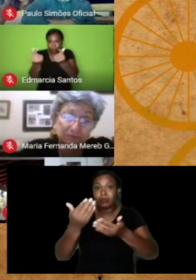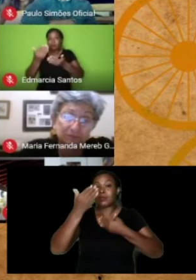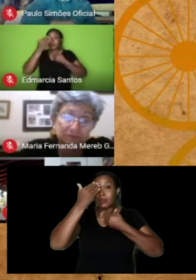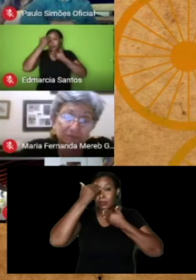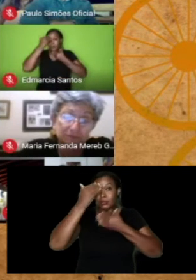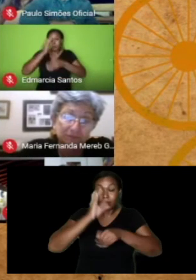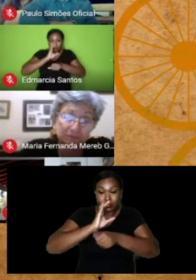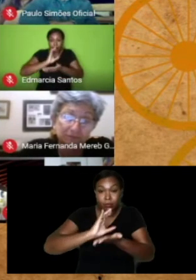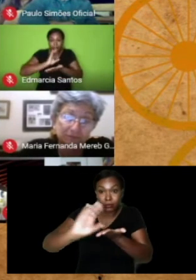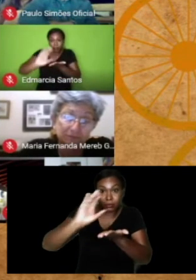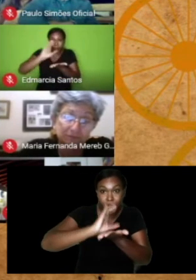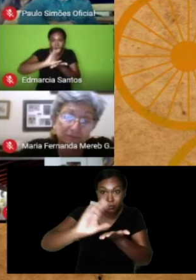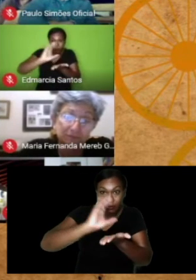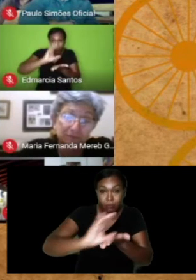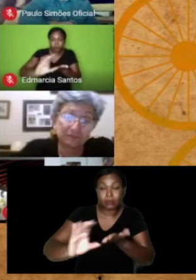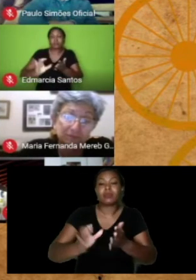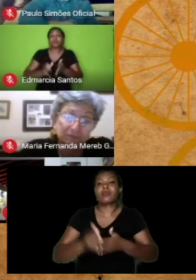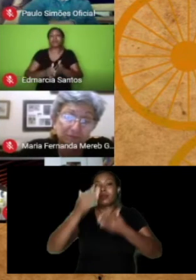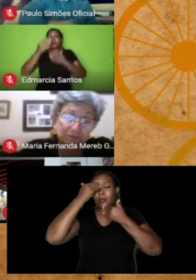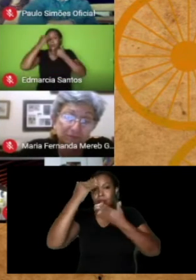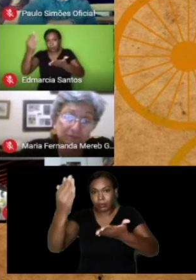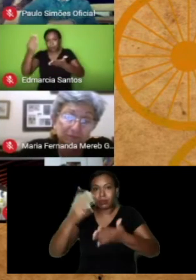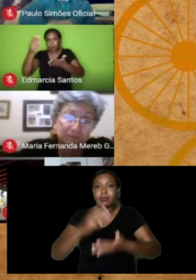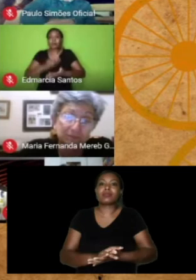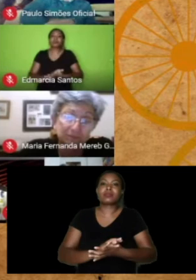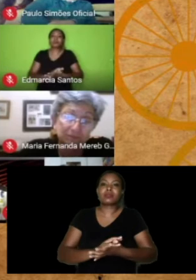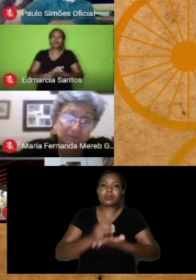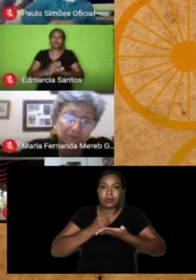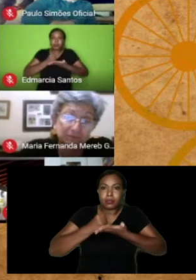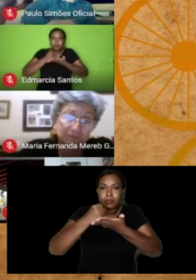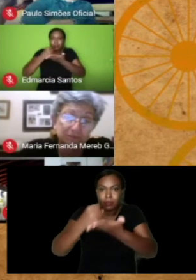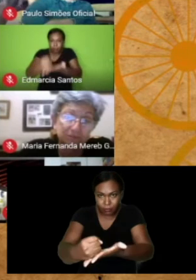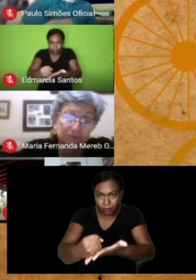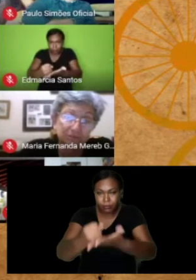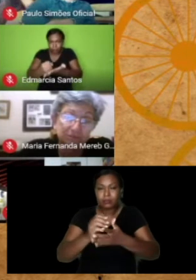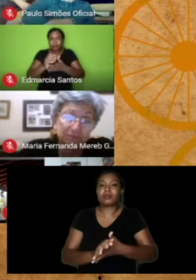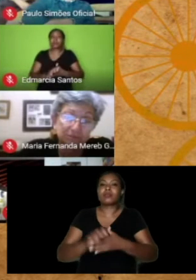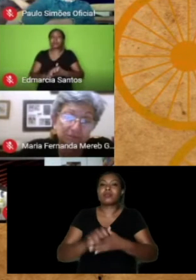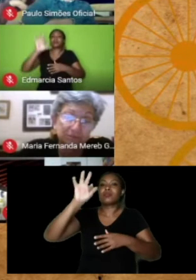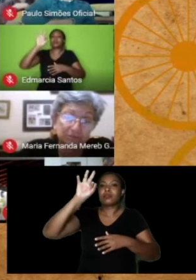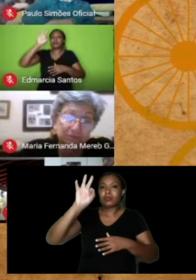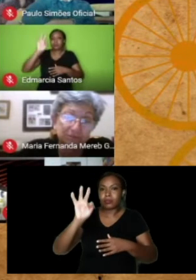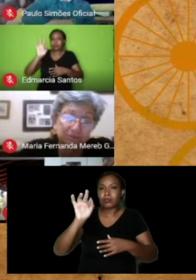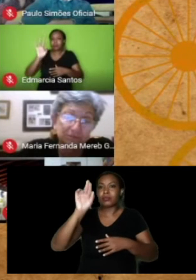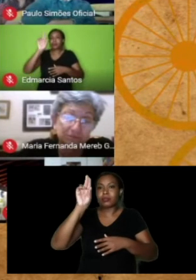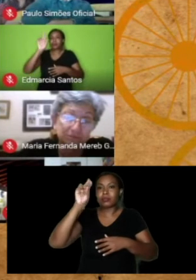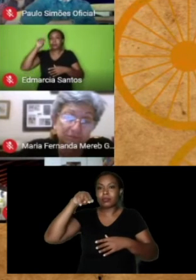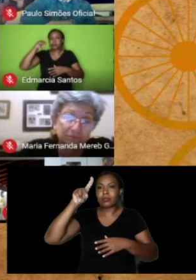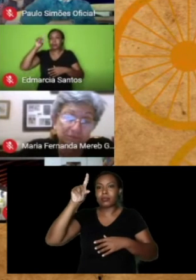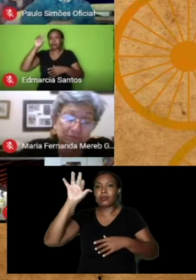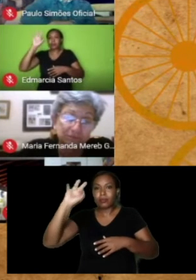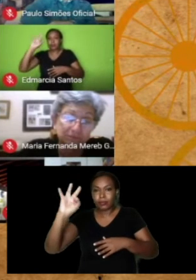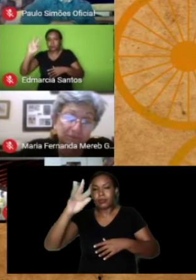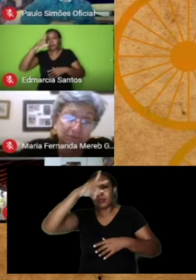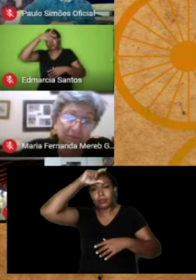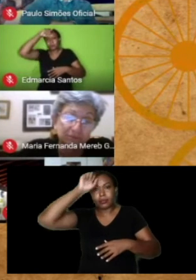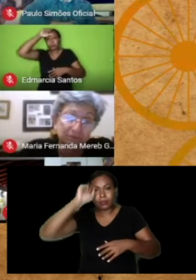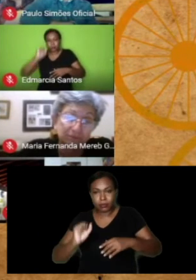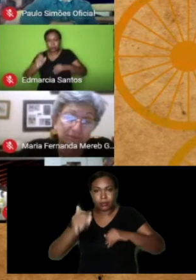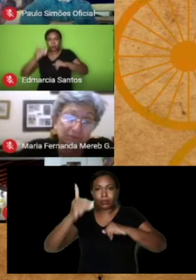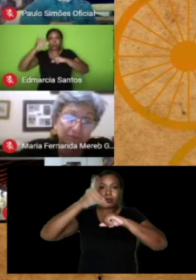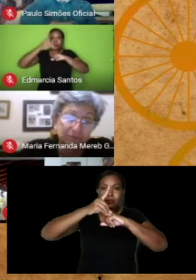Agradeço também os apoiadores, Fundect, financiadora do projeto de doutorado Mato Grosso do Sul,